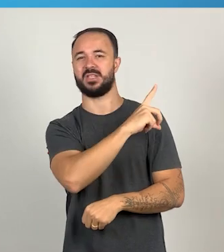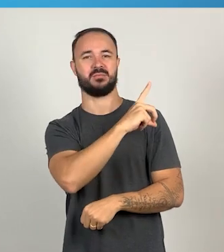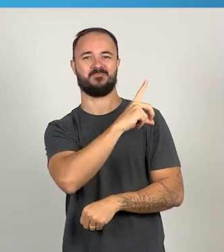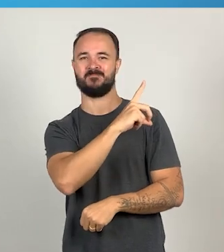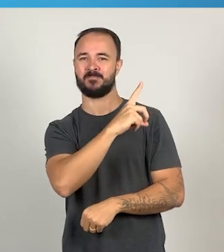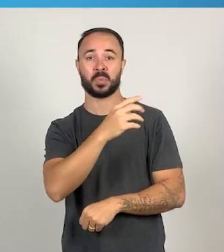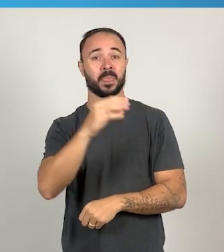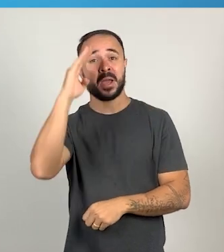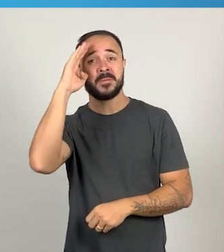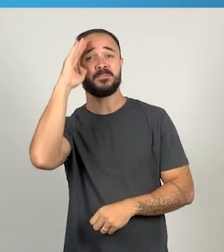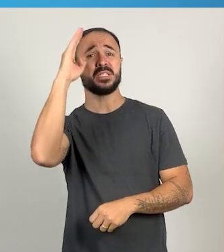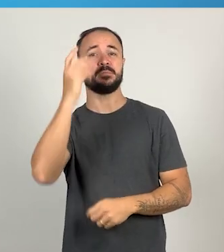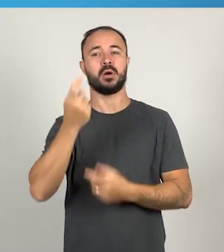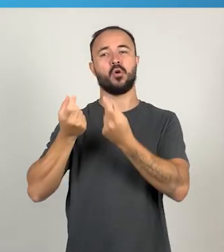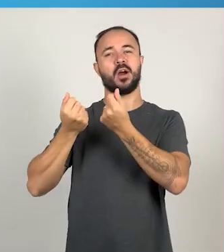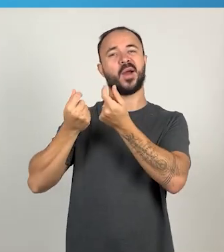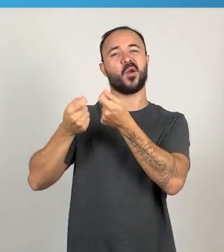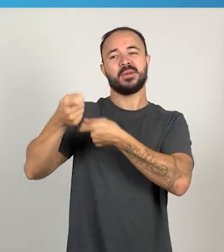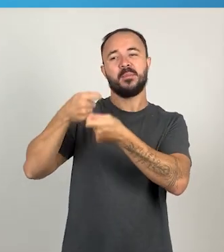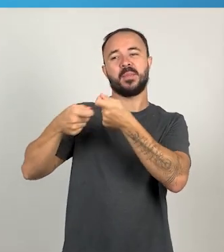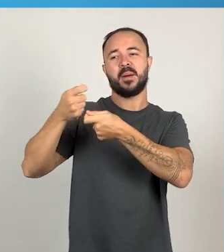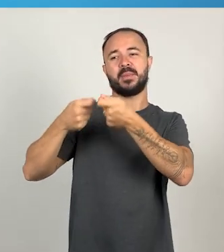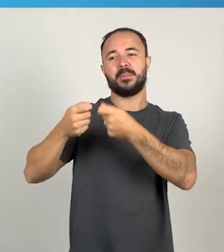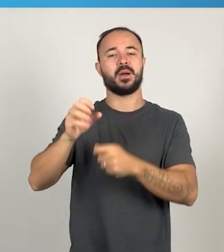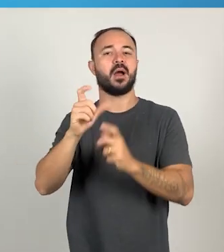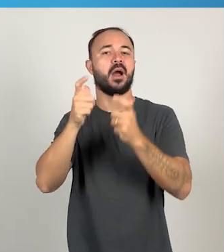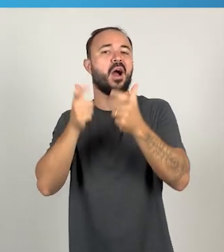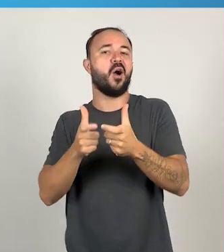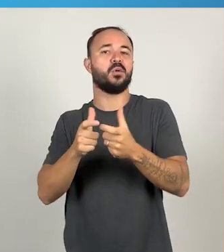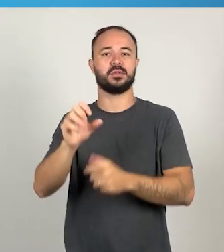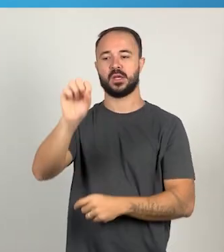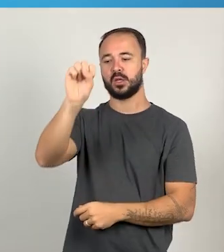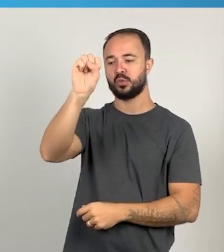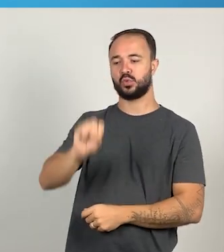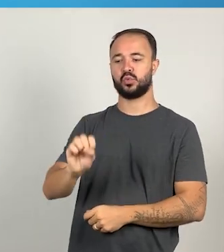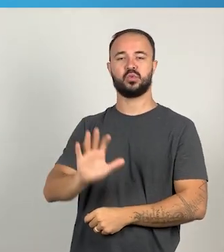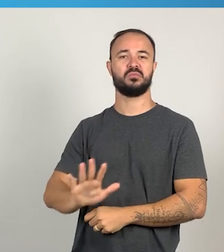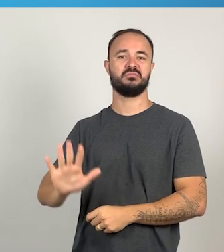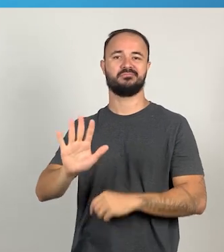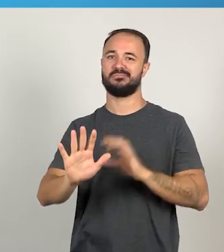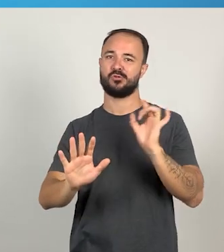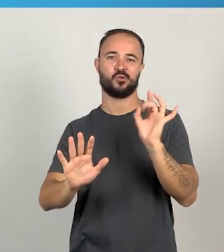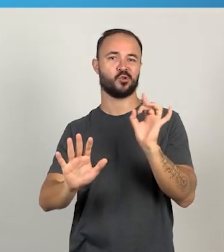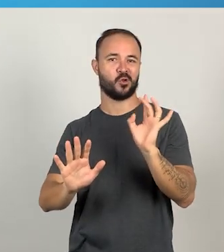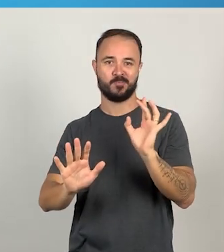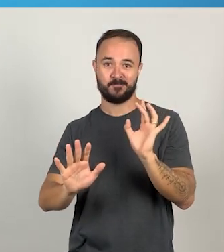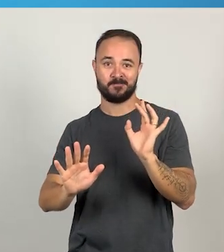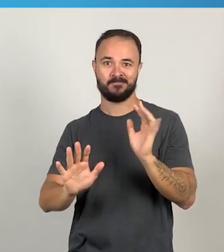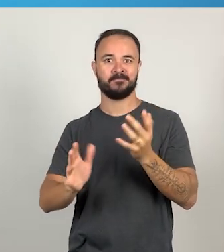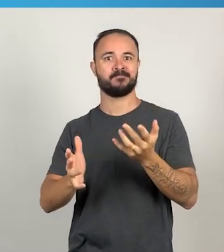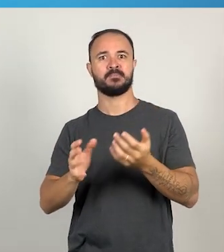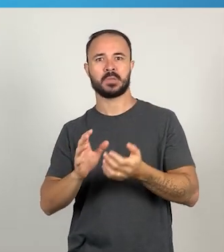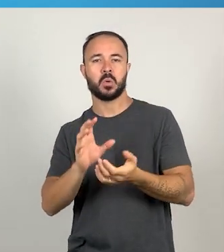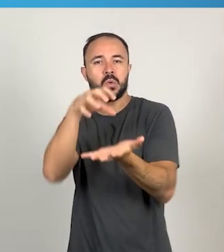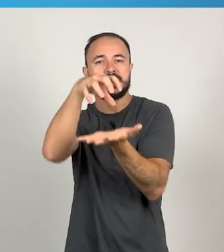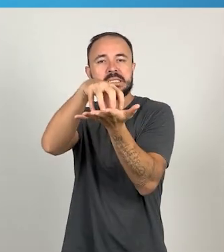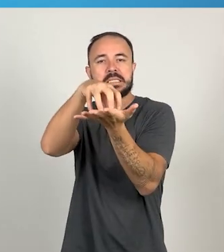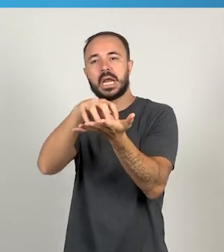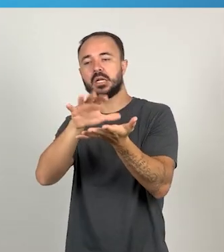sabe? Ou nas capitais do Nordeste, do Sul. A parte mais para o centro, mais para o interior